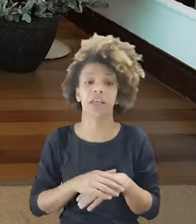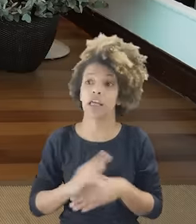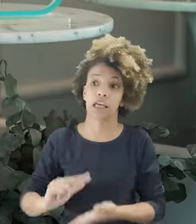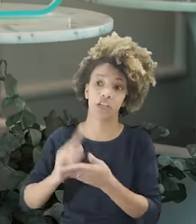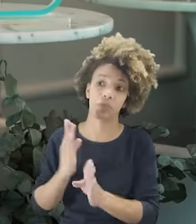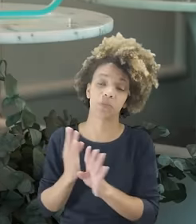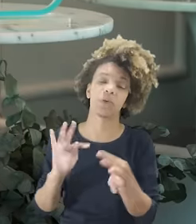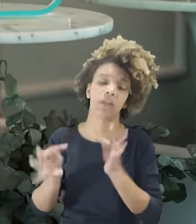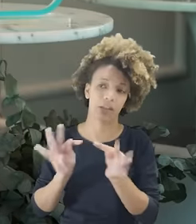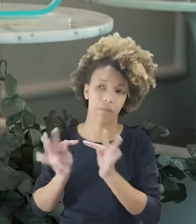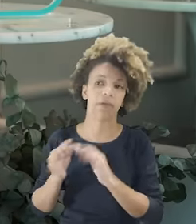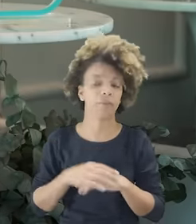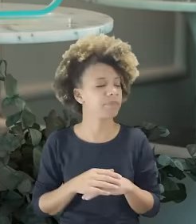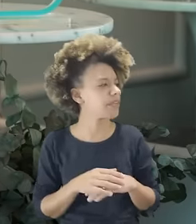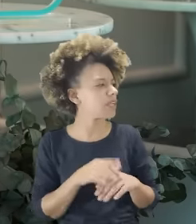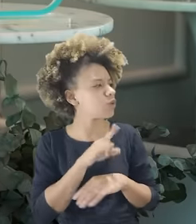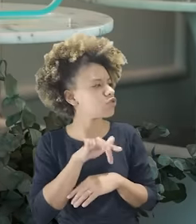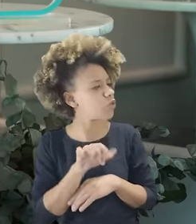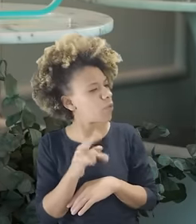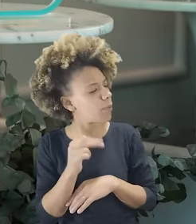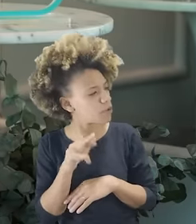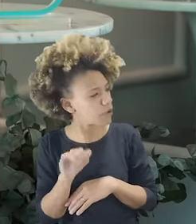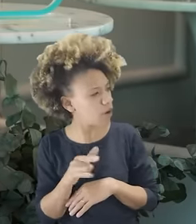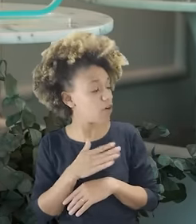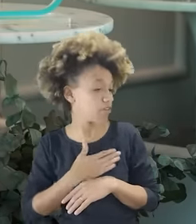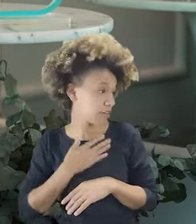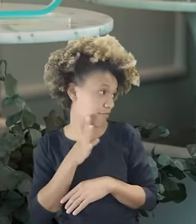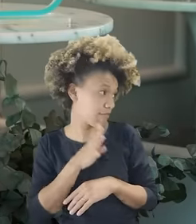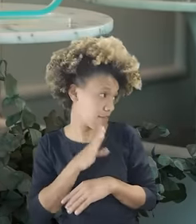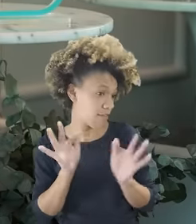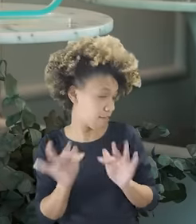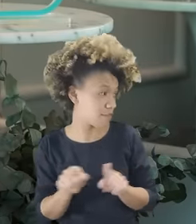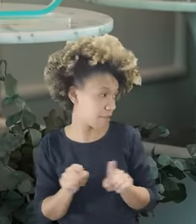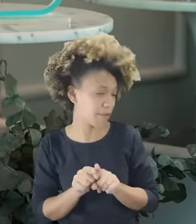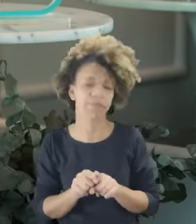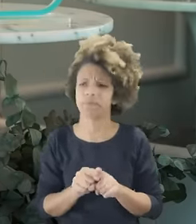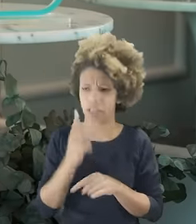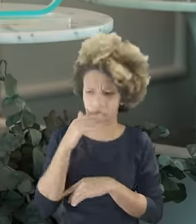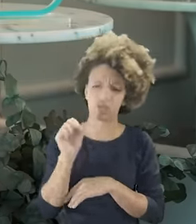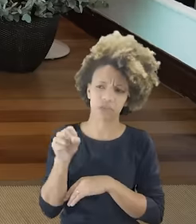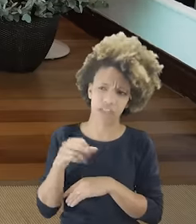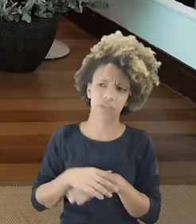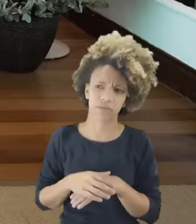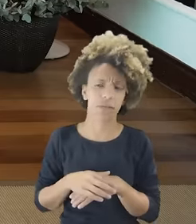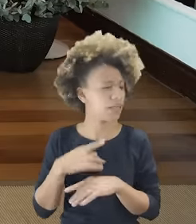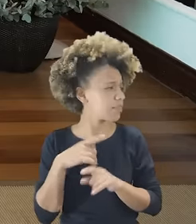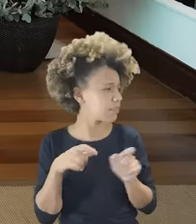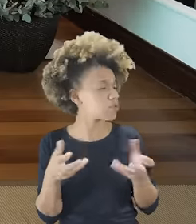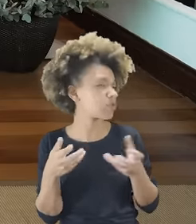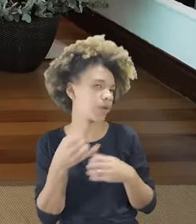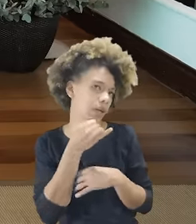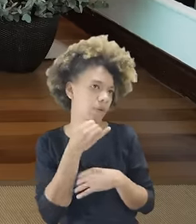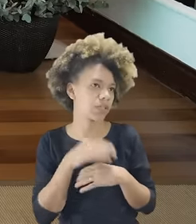e as pessoas tipo Diogo Portugal ele fica feliz como se fosse um prato não parecesse um batismo Ah eu acho que sim pessoas